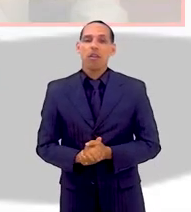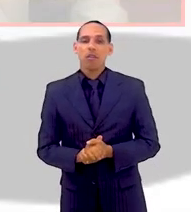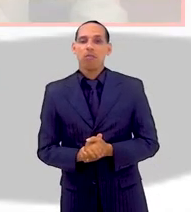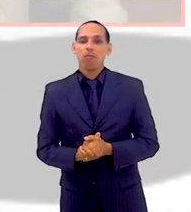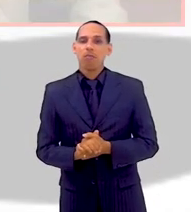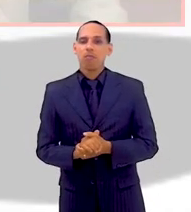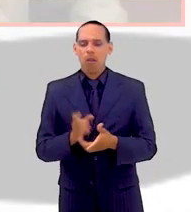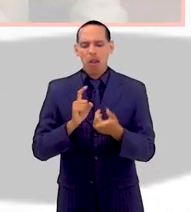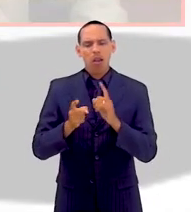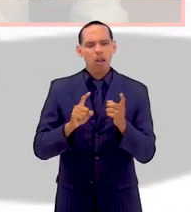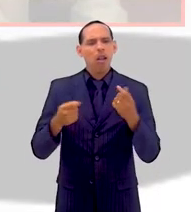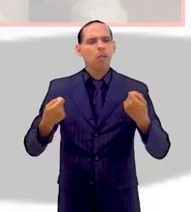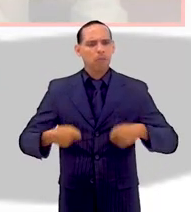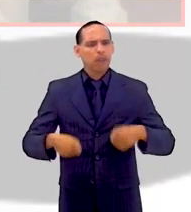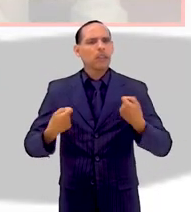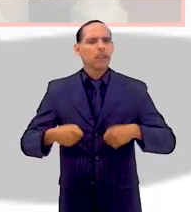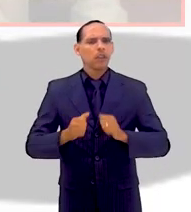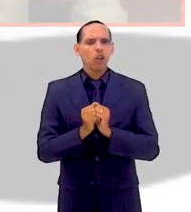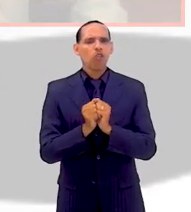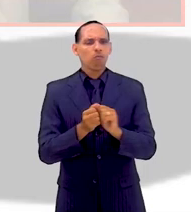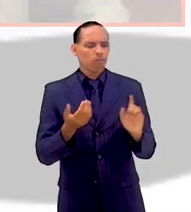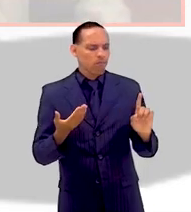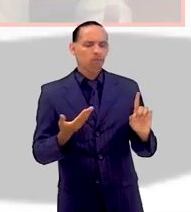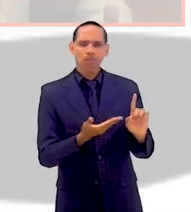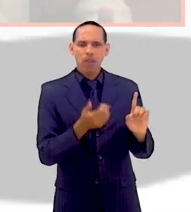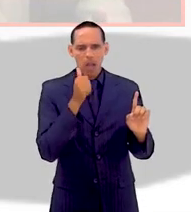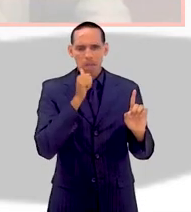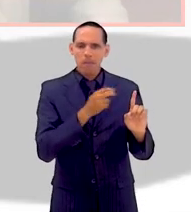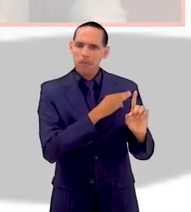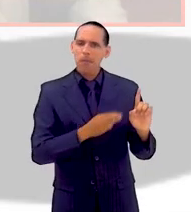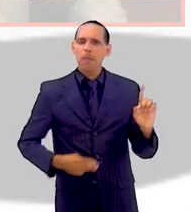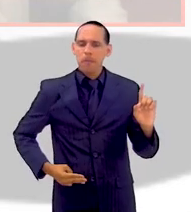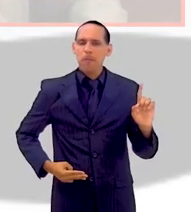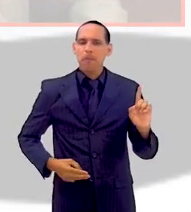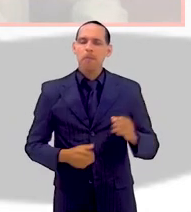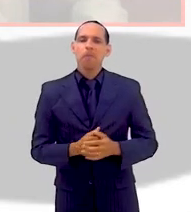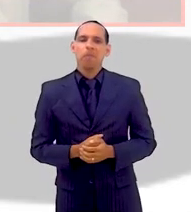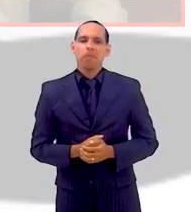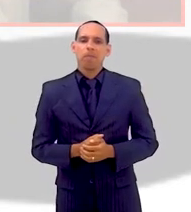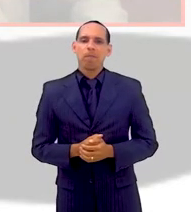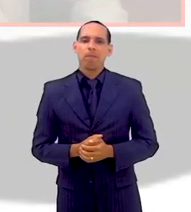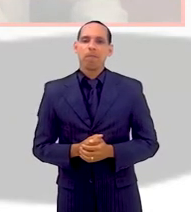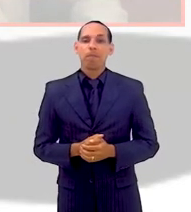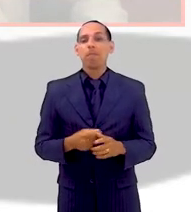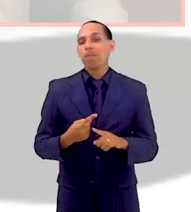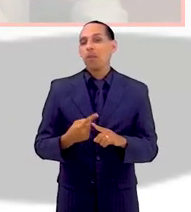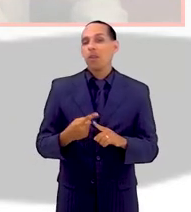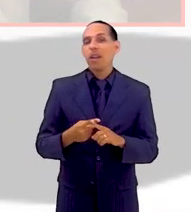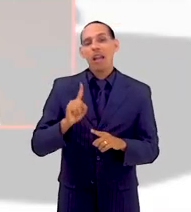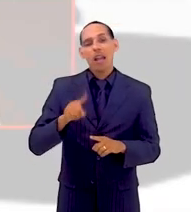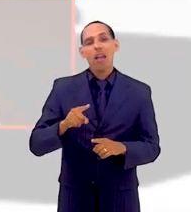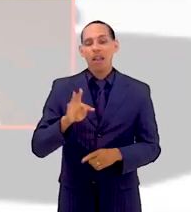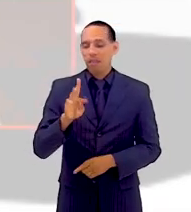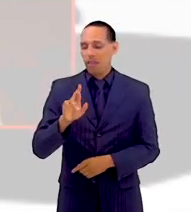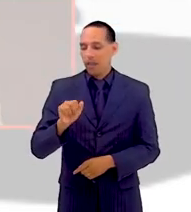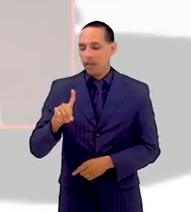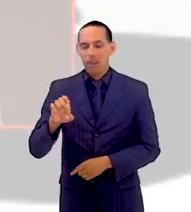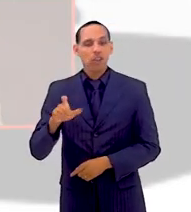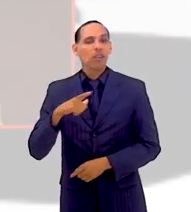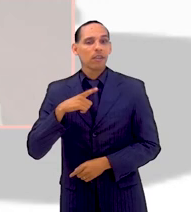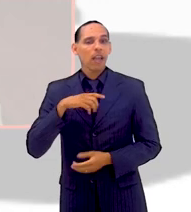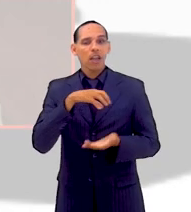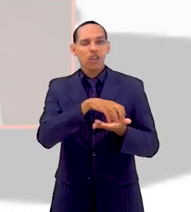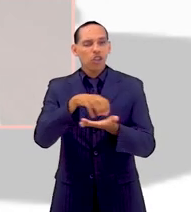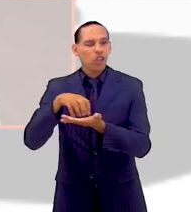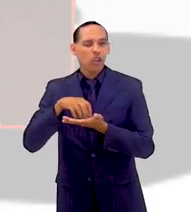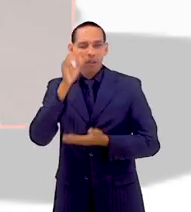fazer logo uma reunião do Conselho de Turismo com ela e chamar todo o trem, que que é composto de entidades nacionais dos